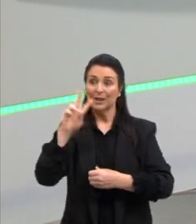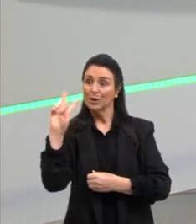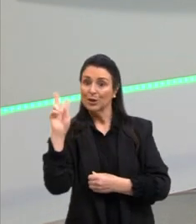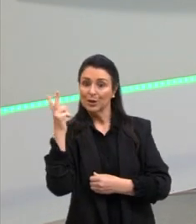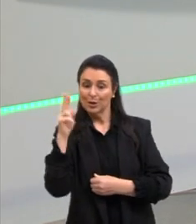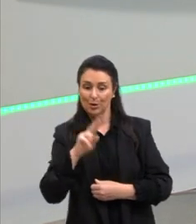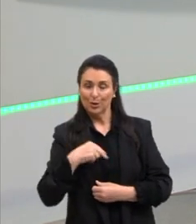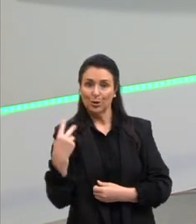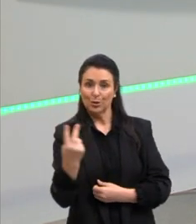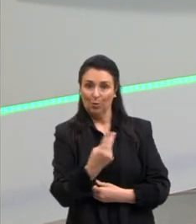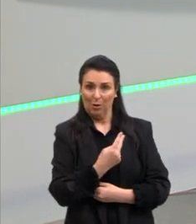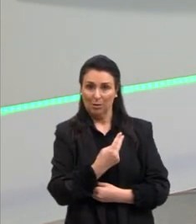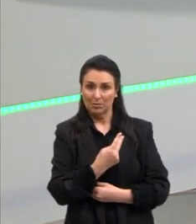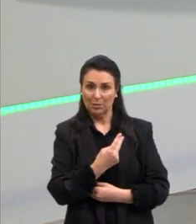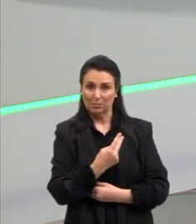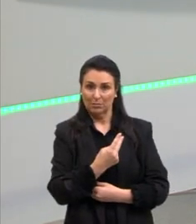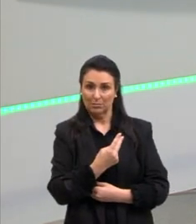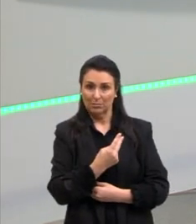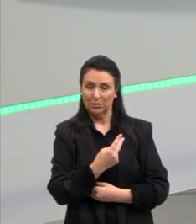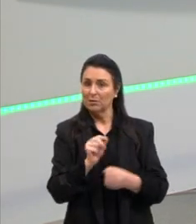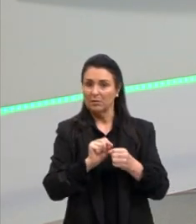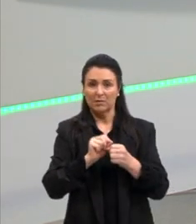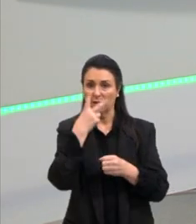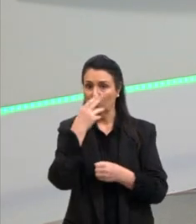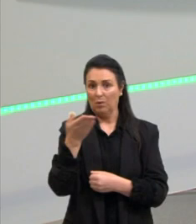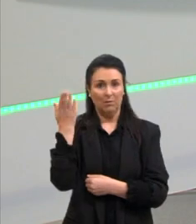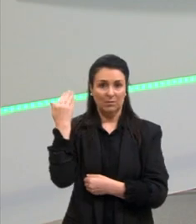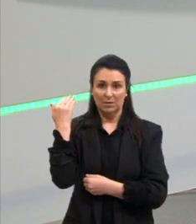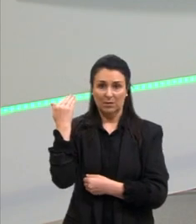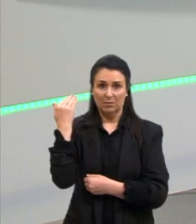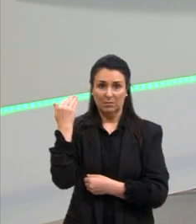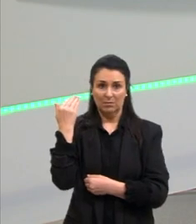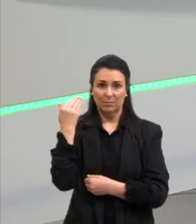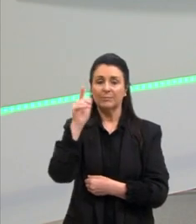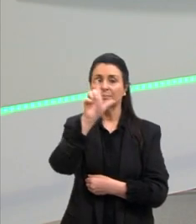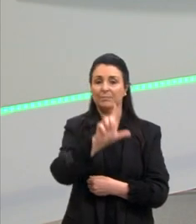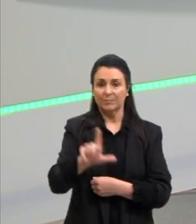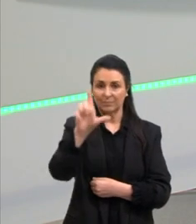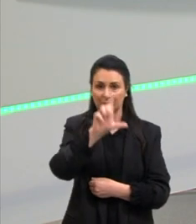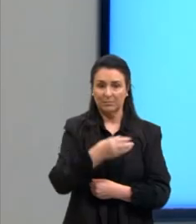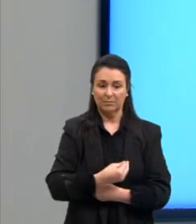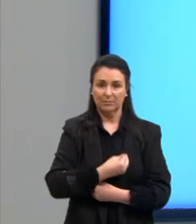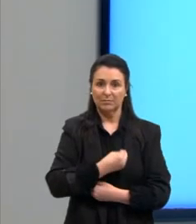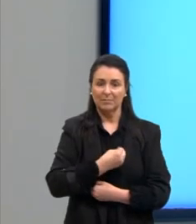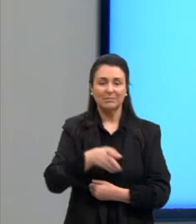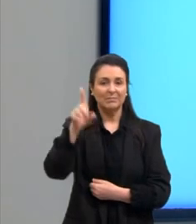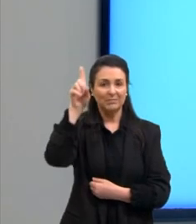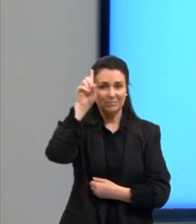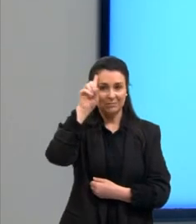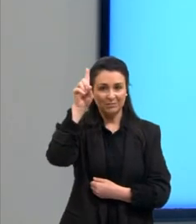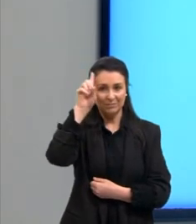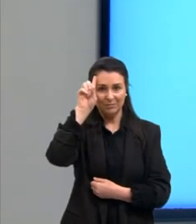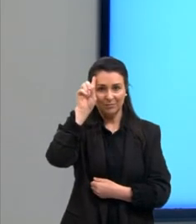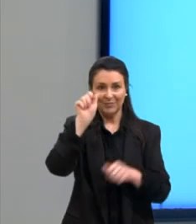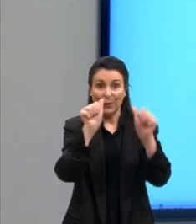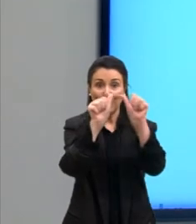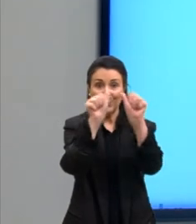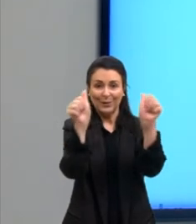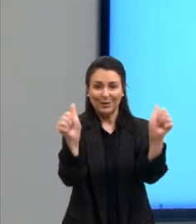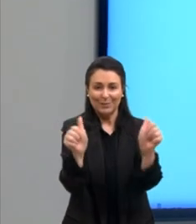certas coisas que tinham antigamente e a literatura eu que vivemos todos os dias aqui a gente tem uma